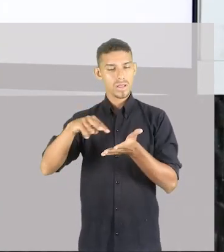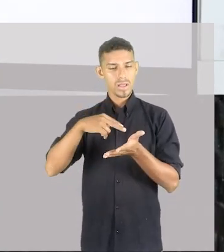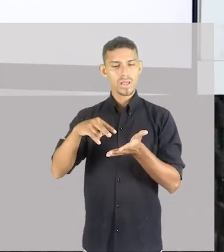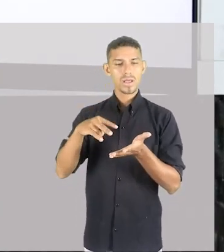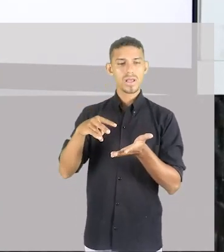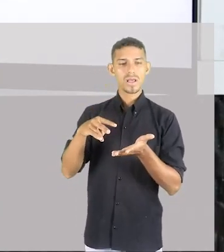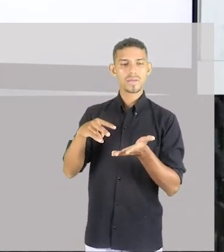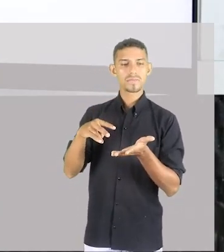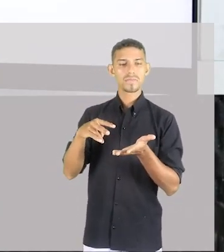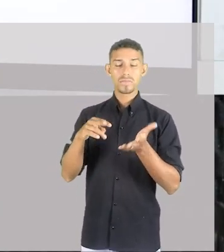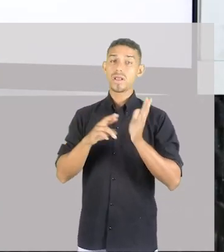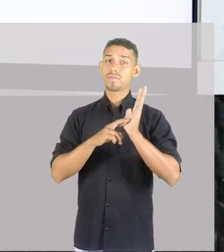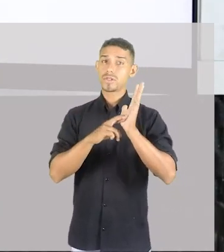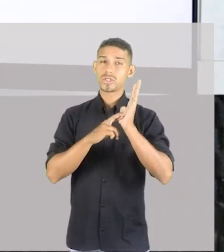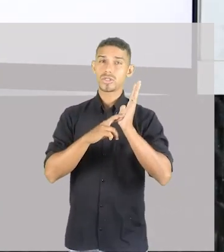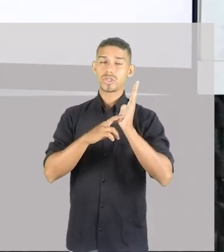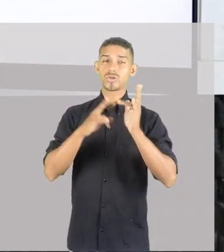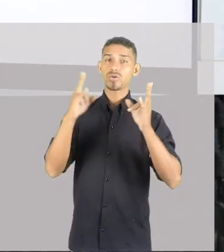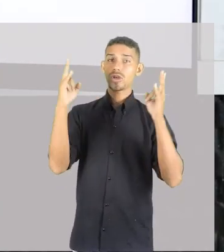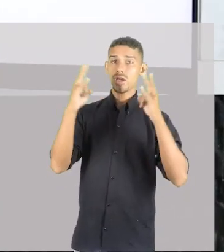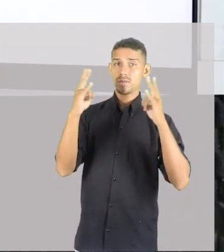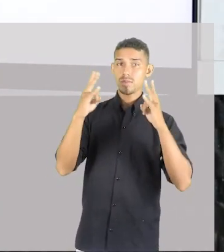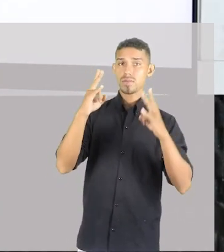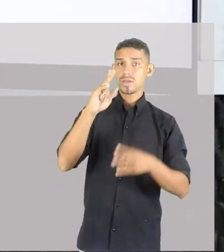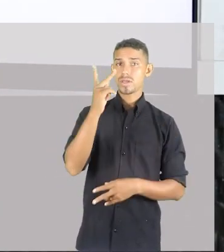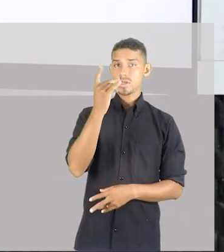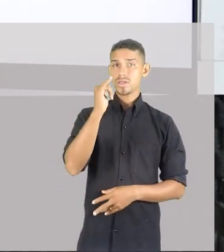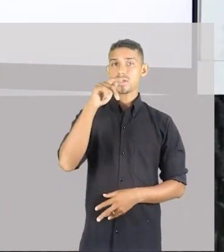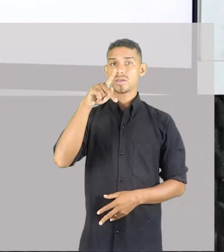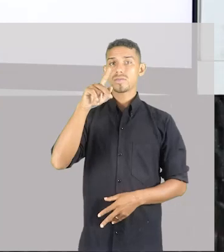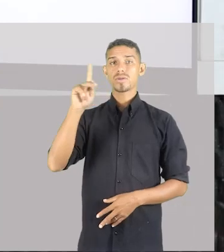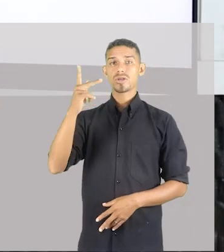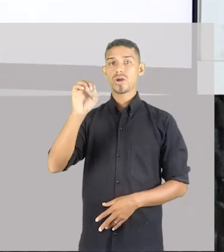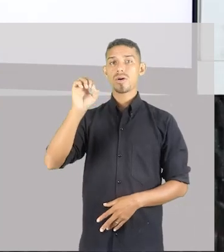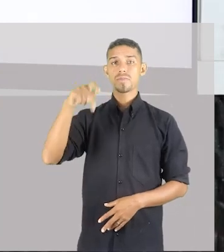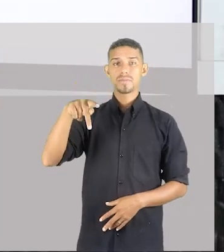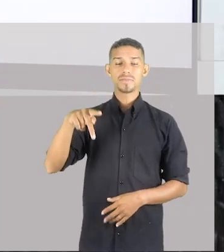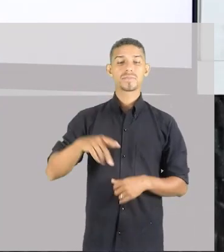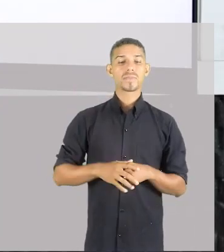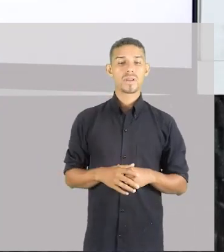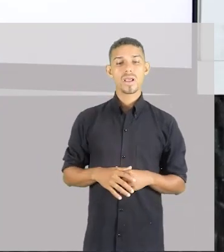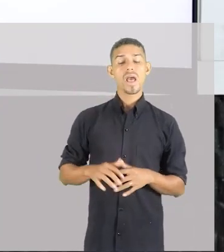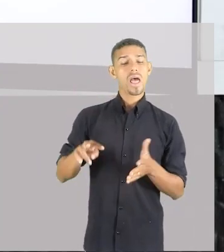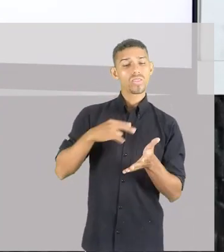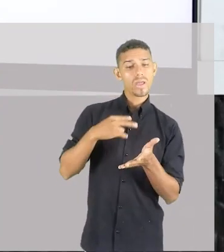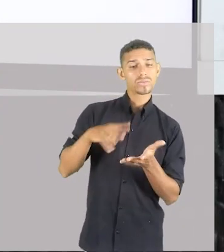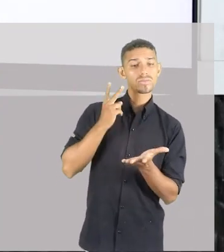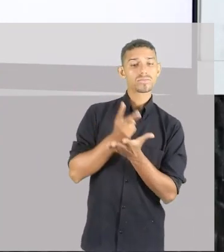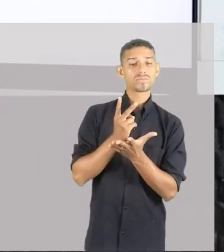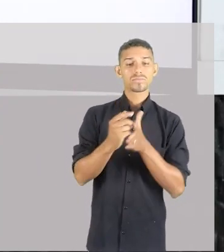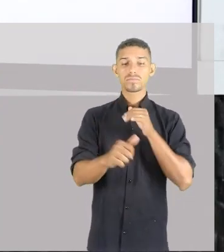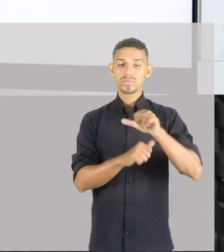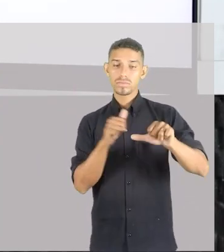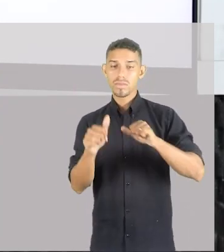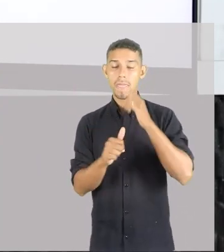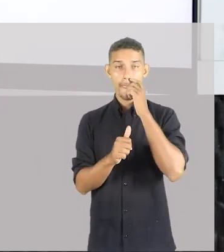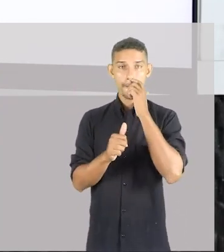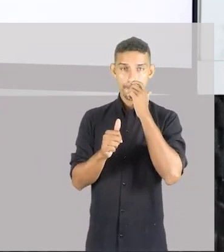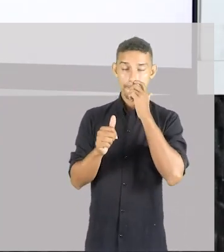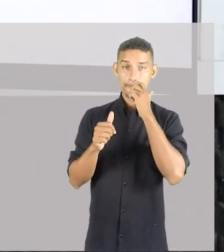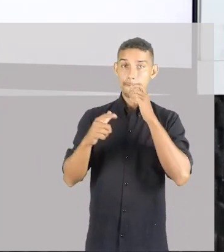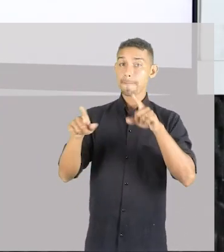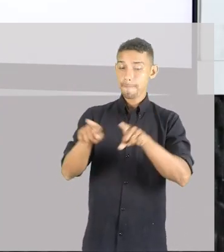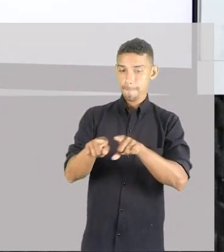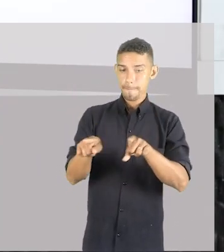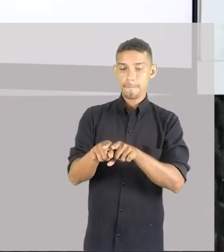vem que é representação do hiip h mas elas não são as únicas e a dança Além de estar em constante evolução e mudança ela também abre